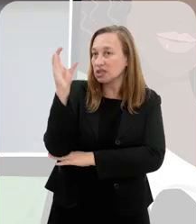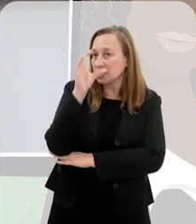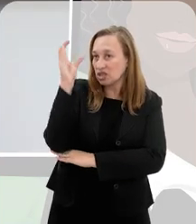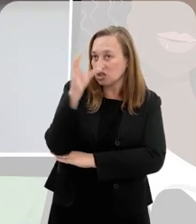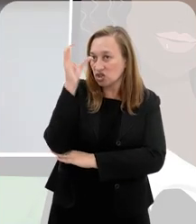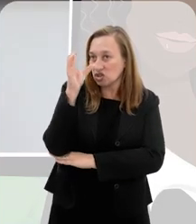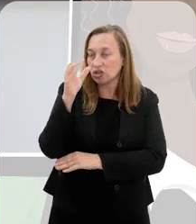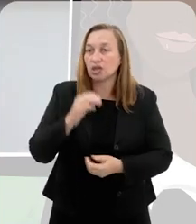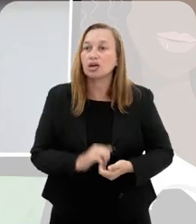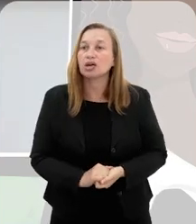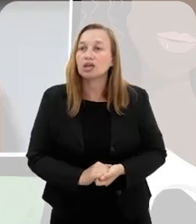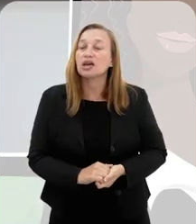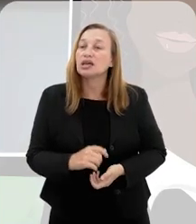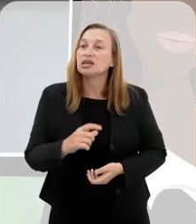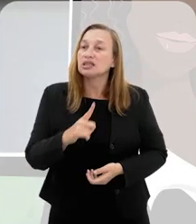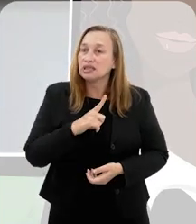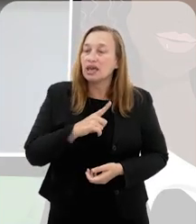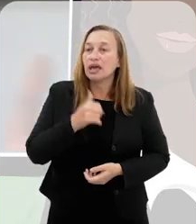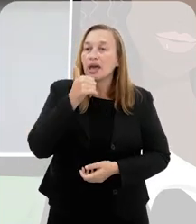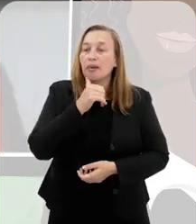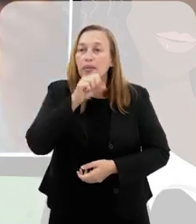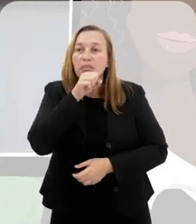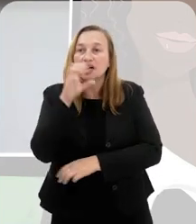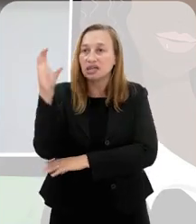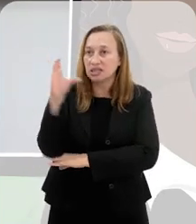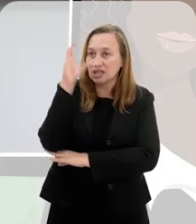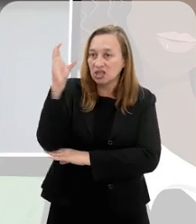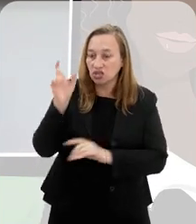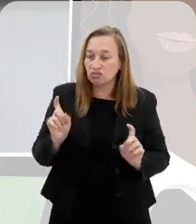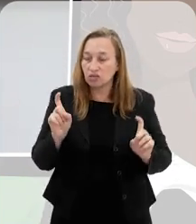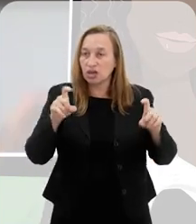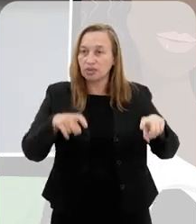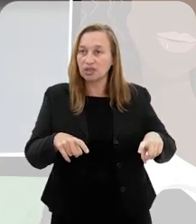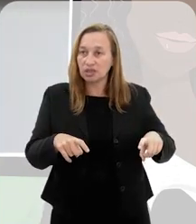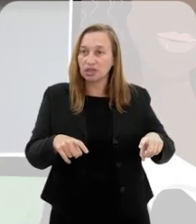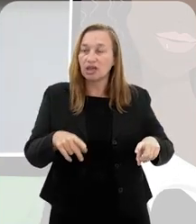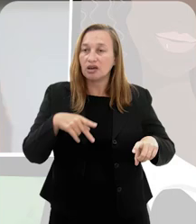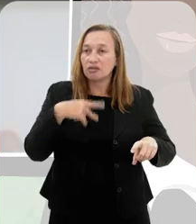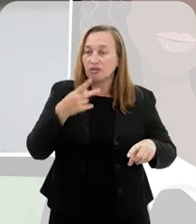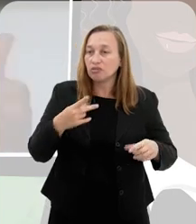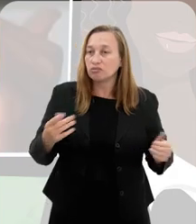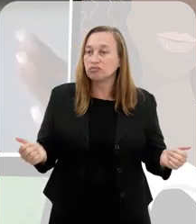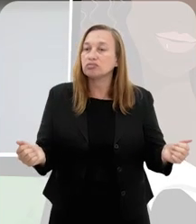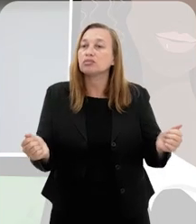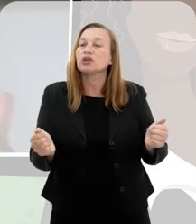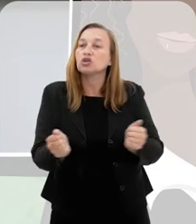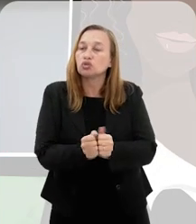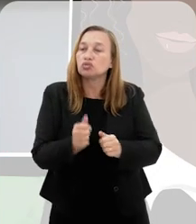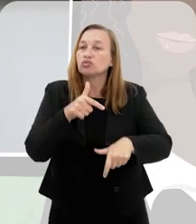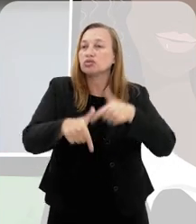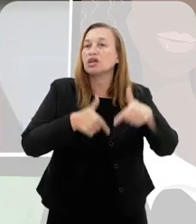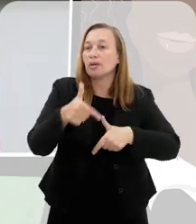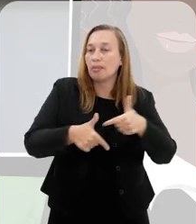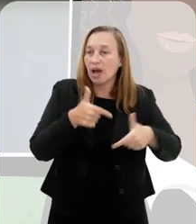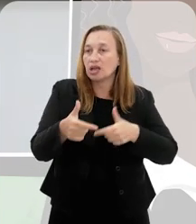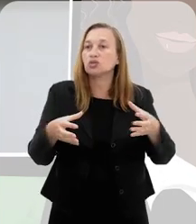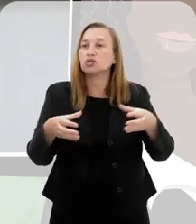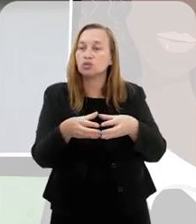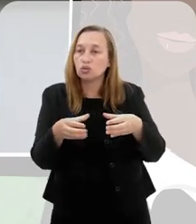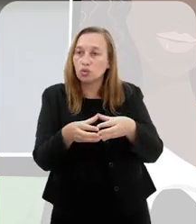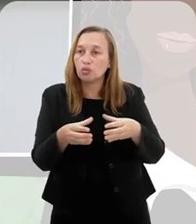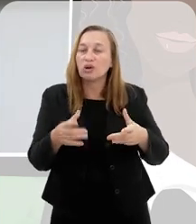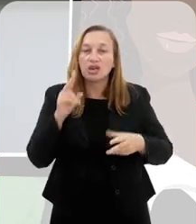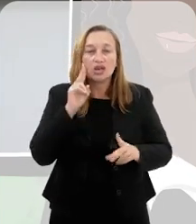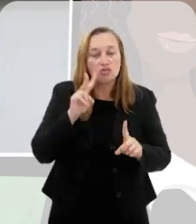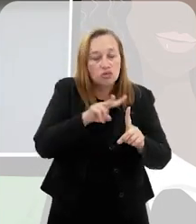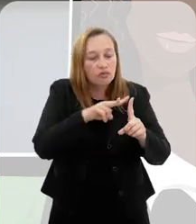série de mães, eu sou cientista, não sou mãe. E aí, ter mães cientistas compondo o gabinete, construindo o trabalho coletivo, ajudou a gente a ter